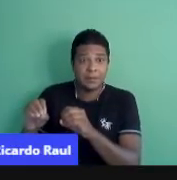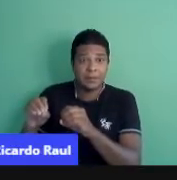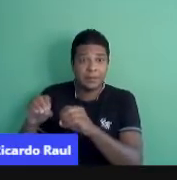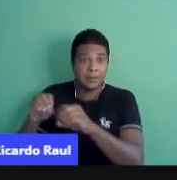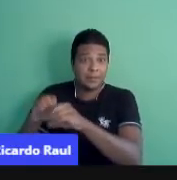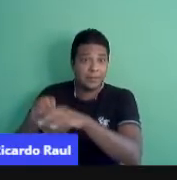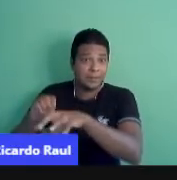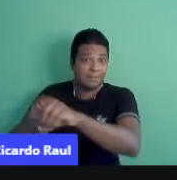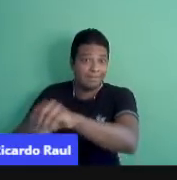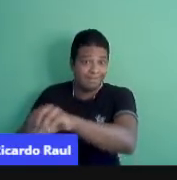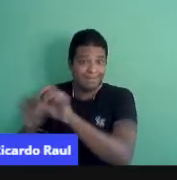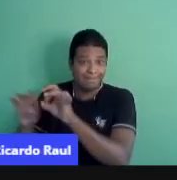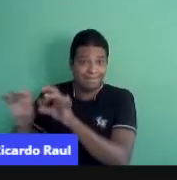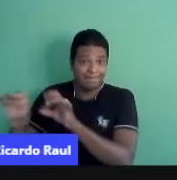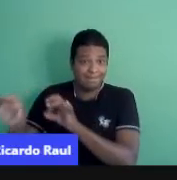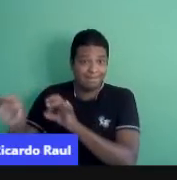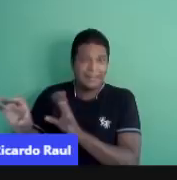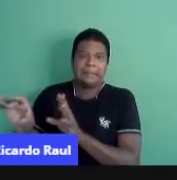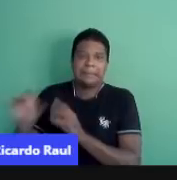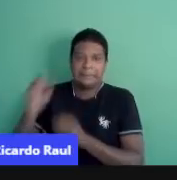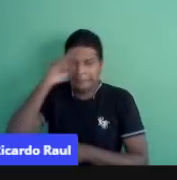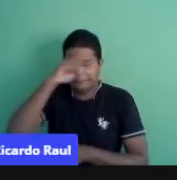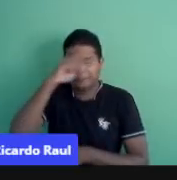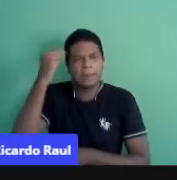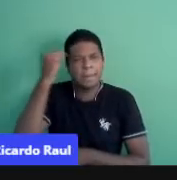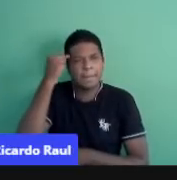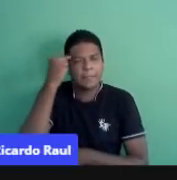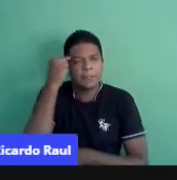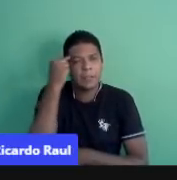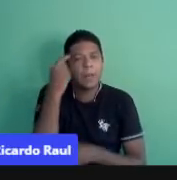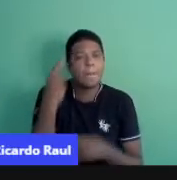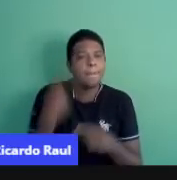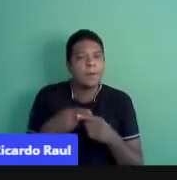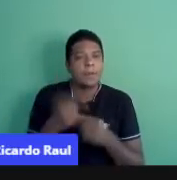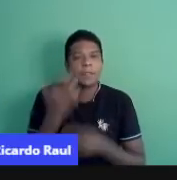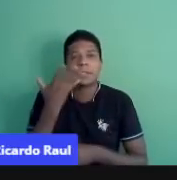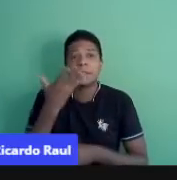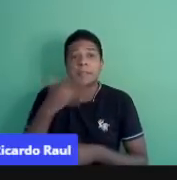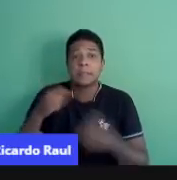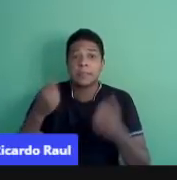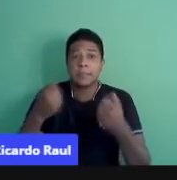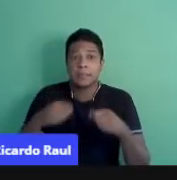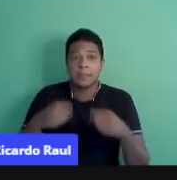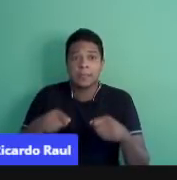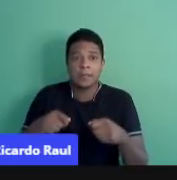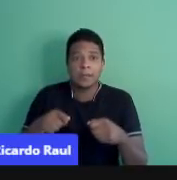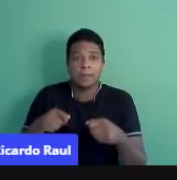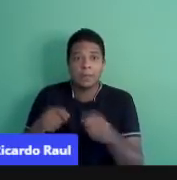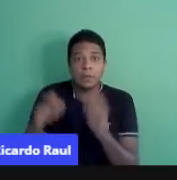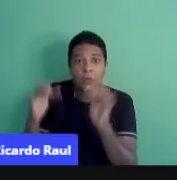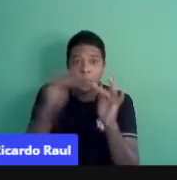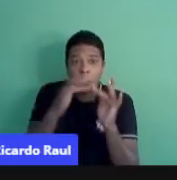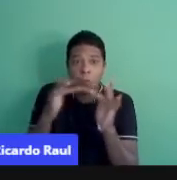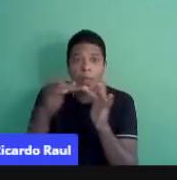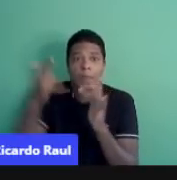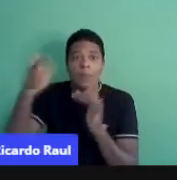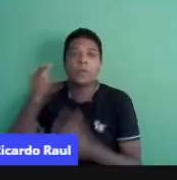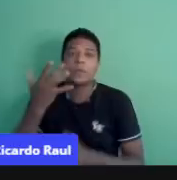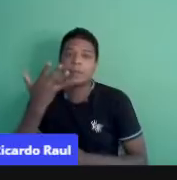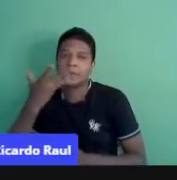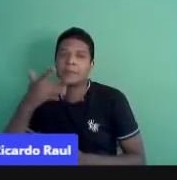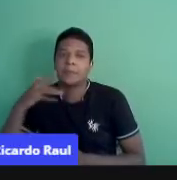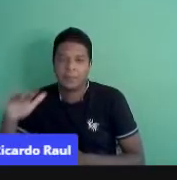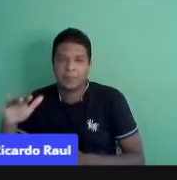pensar nisso, porque essa criança ela precisa do contato com outras crianças.